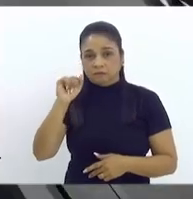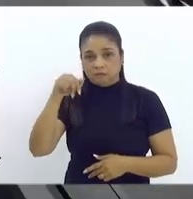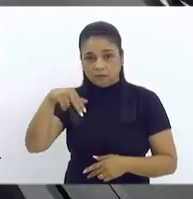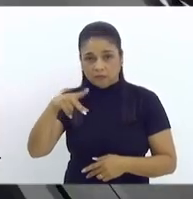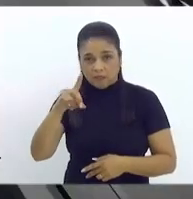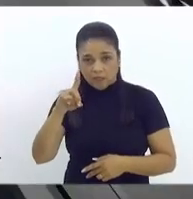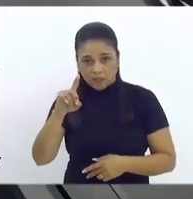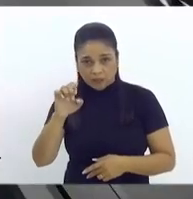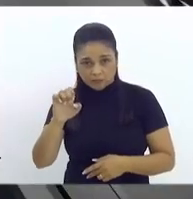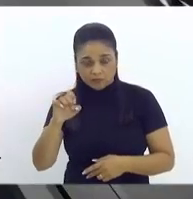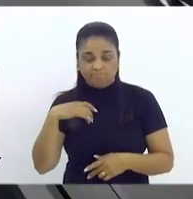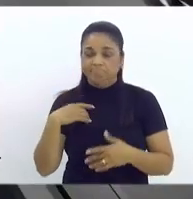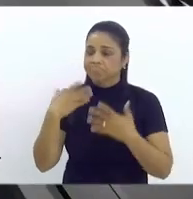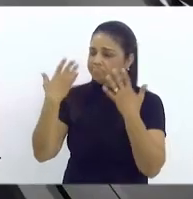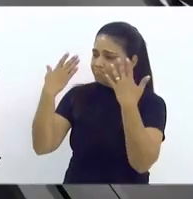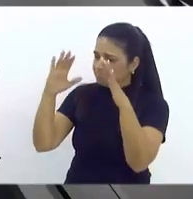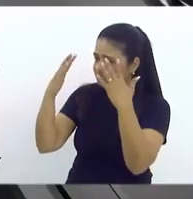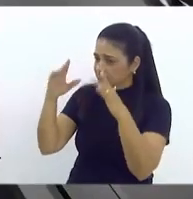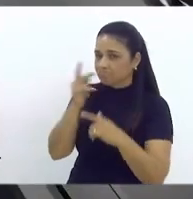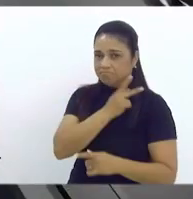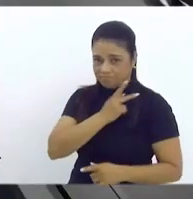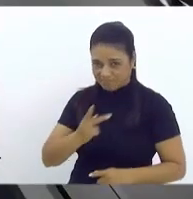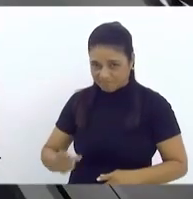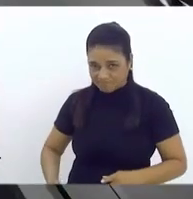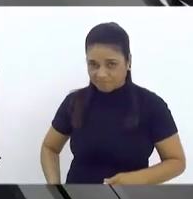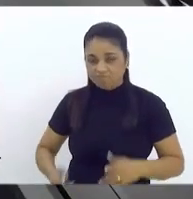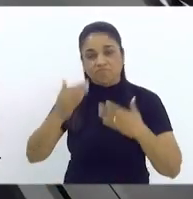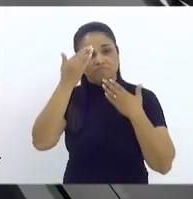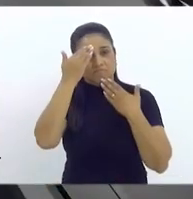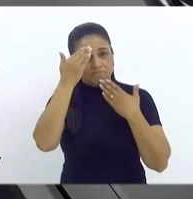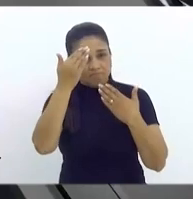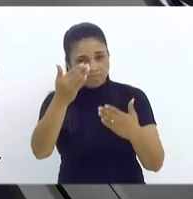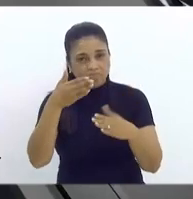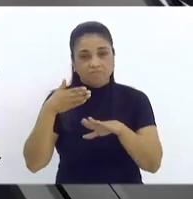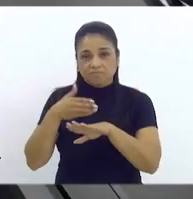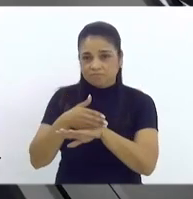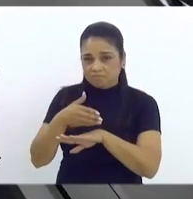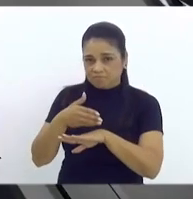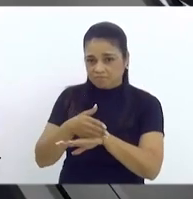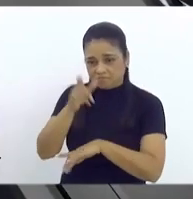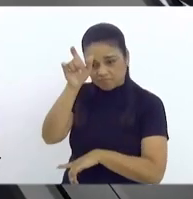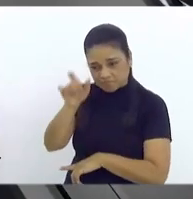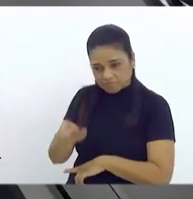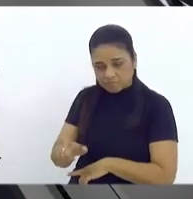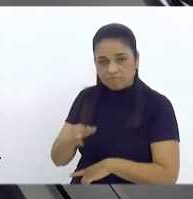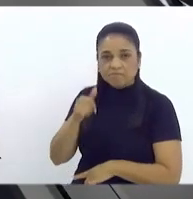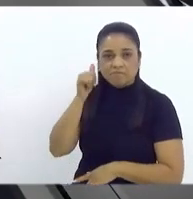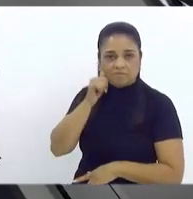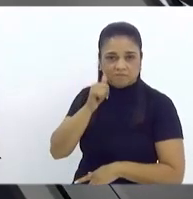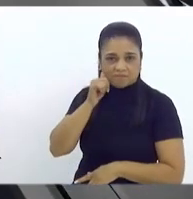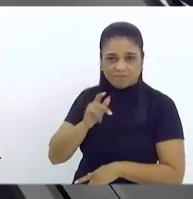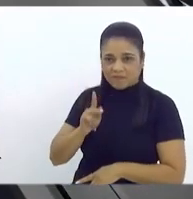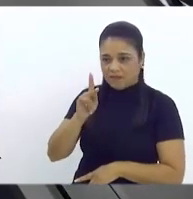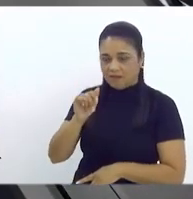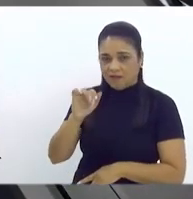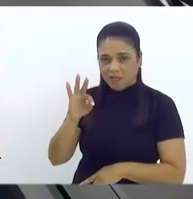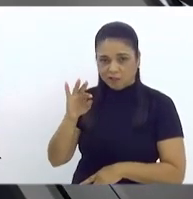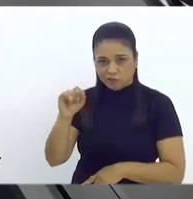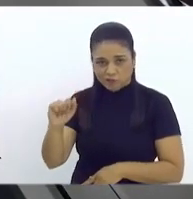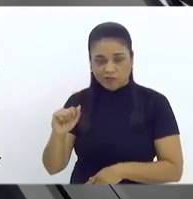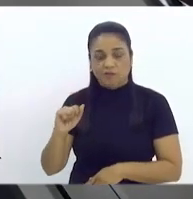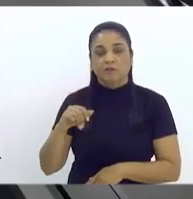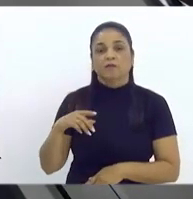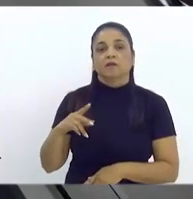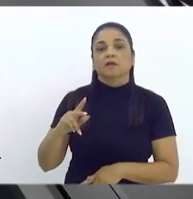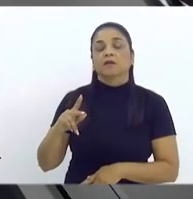só parabenizar a Vossa Excelência pela presidência, agradecer a presença da doutora Kátia, doutor Arma, doutora Isabela, todos